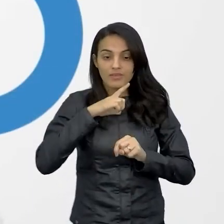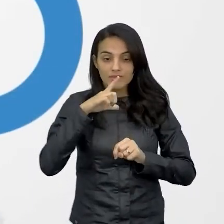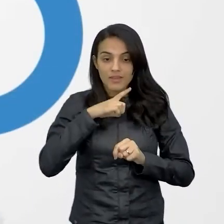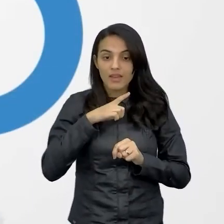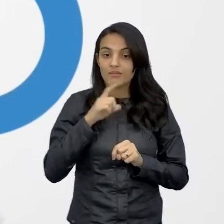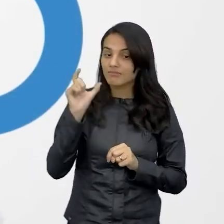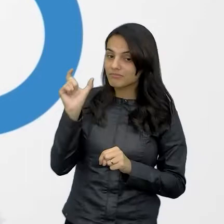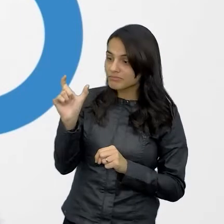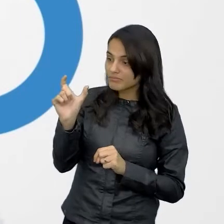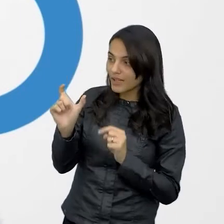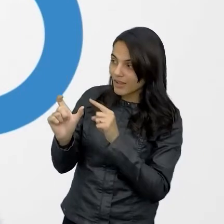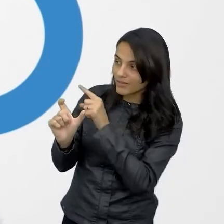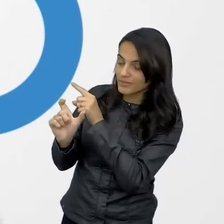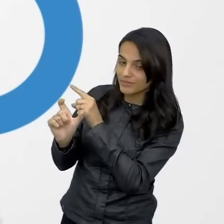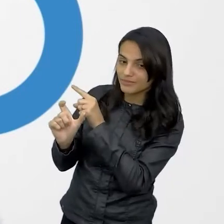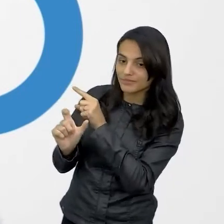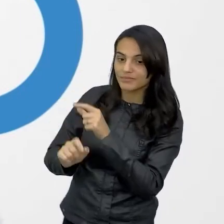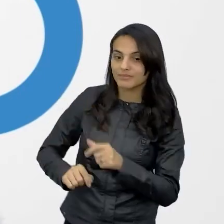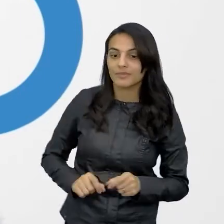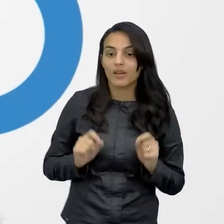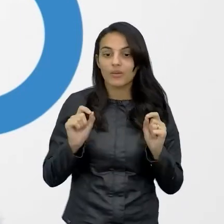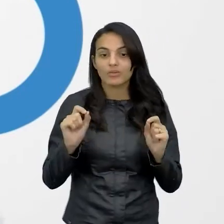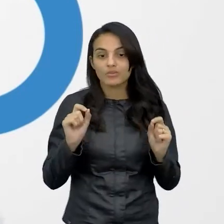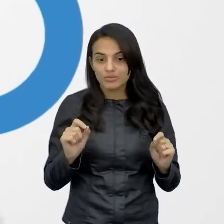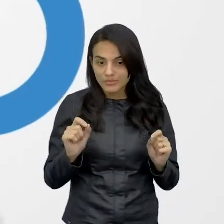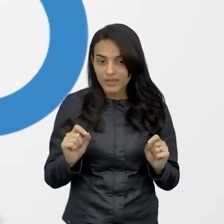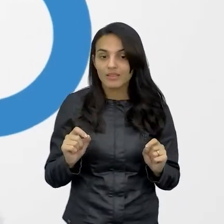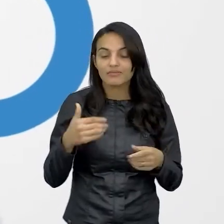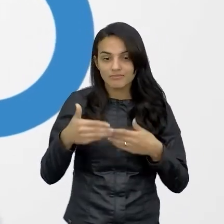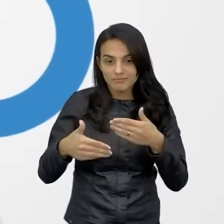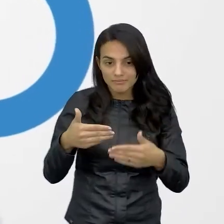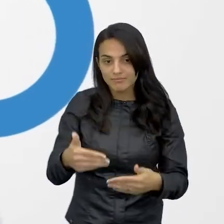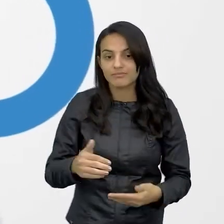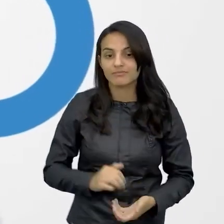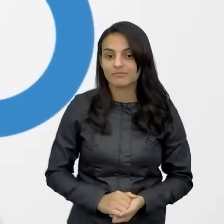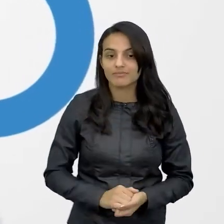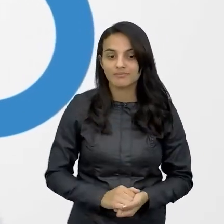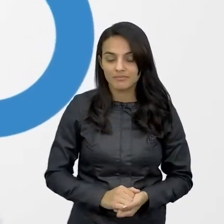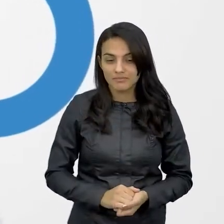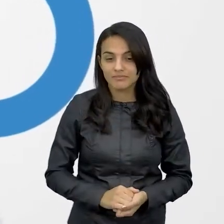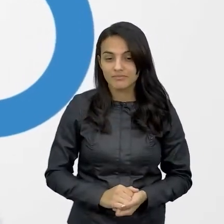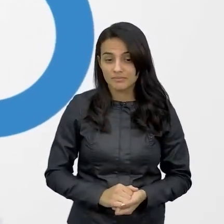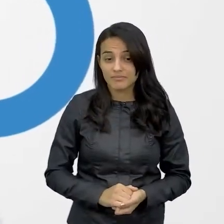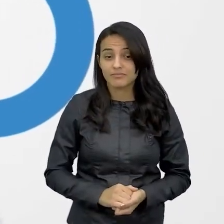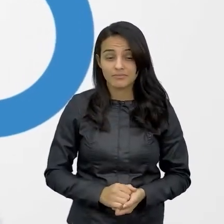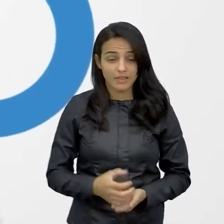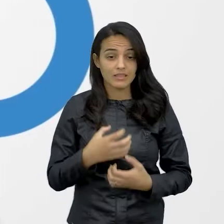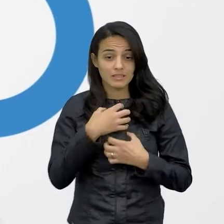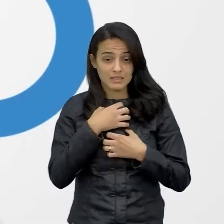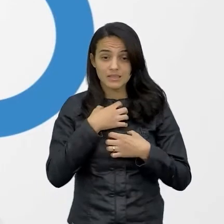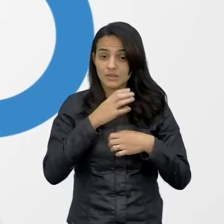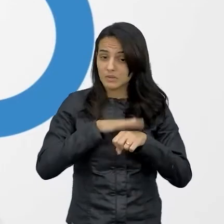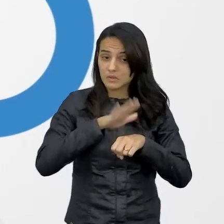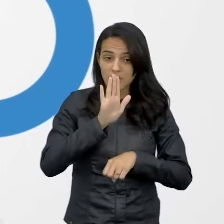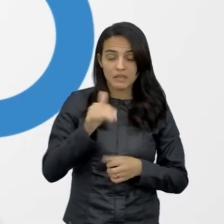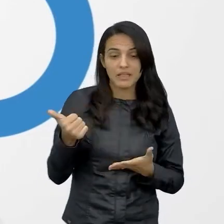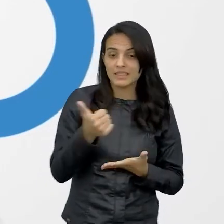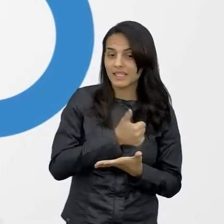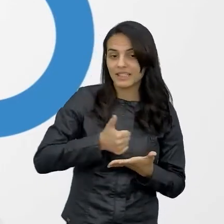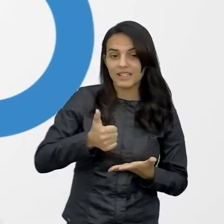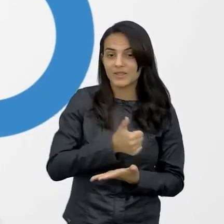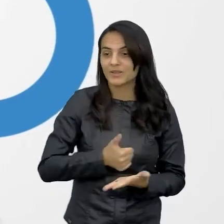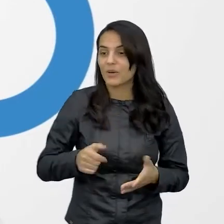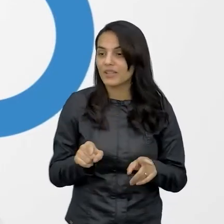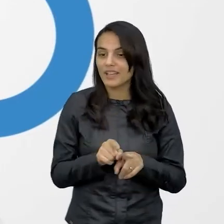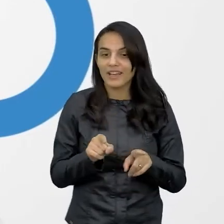termo não linearidade. Este é um tema bem recorrente. A não linearidade, em seu sentido mais básico e